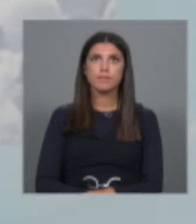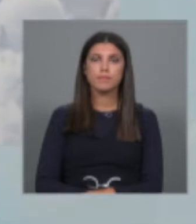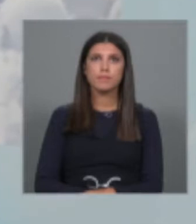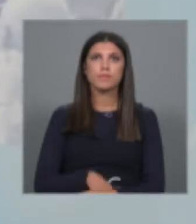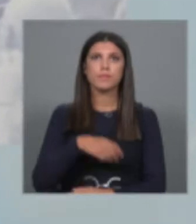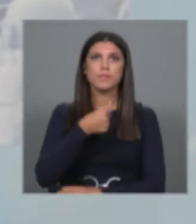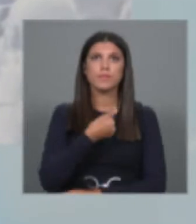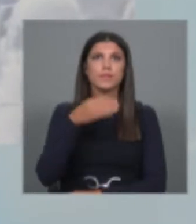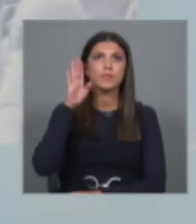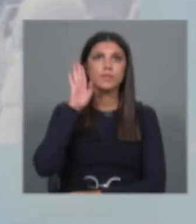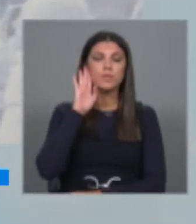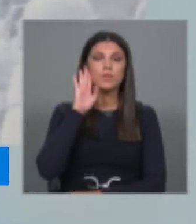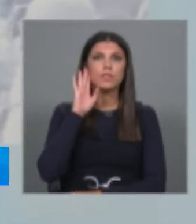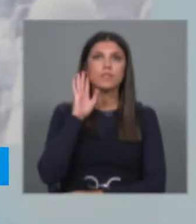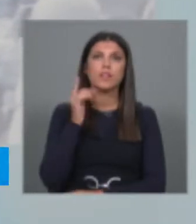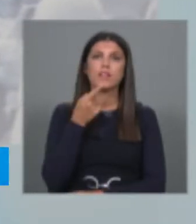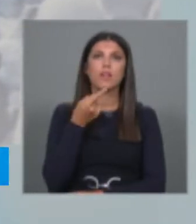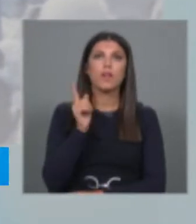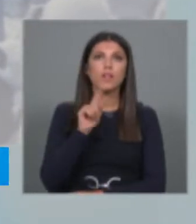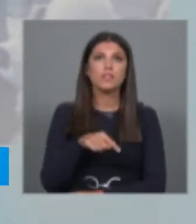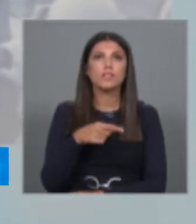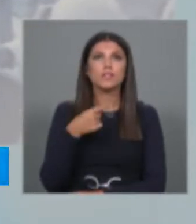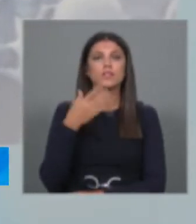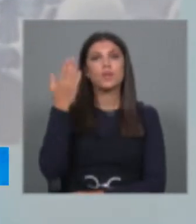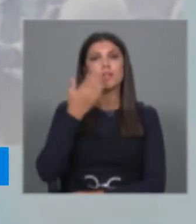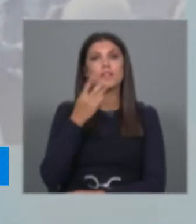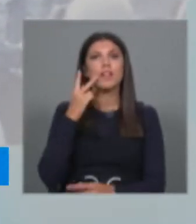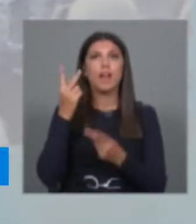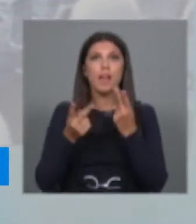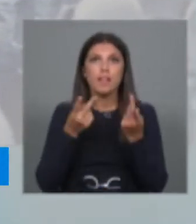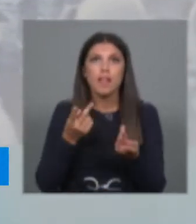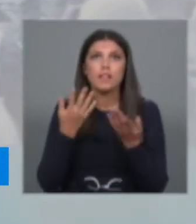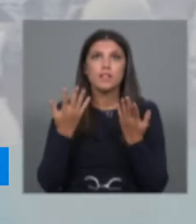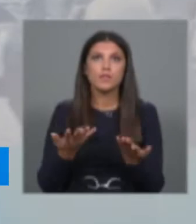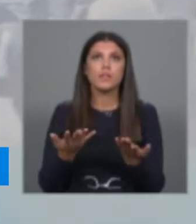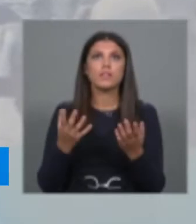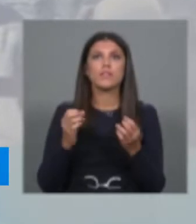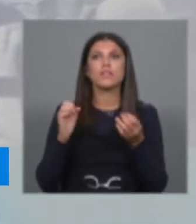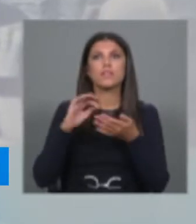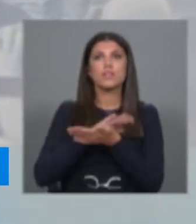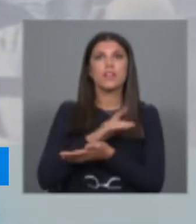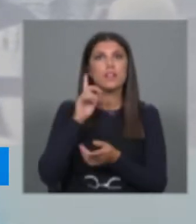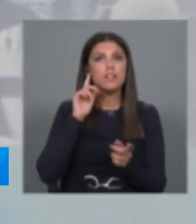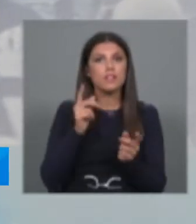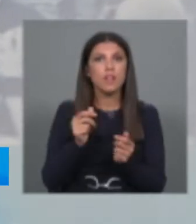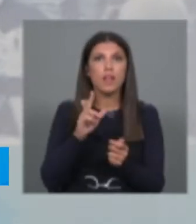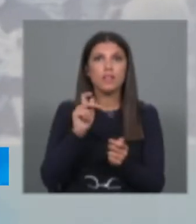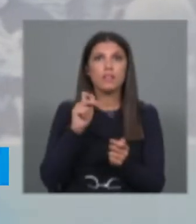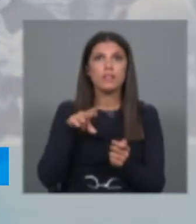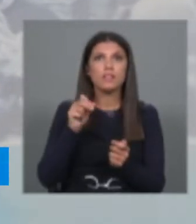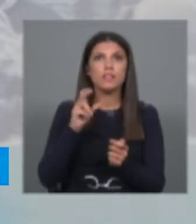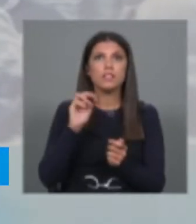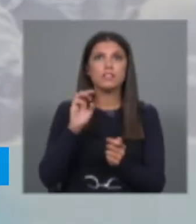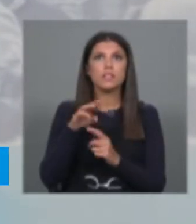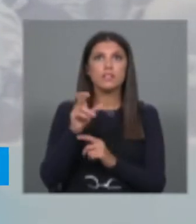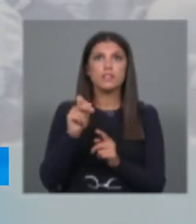Olá, muito boa tarde. Estamos de volta neste dia com a análise da atualidade através do jornalismo da Renascença. Eunice Lourenço está connosco e